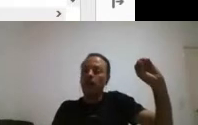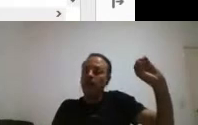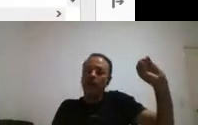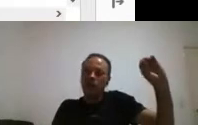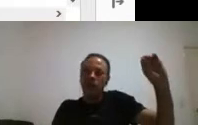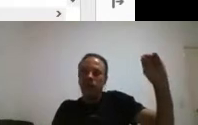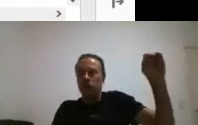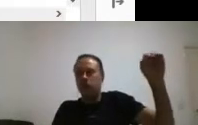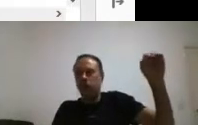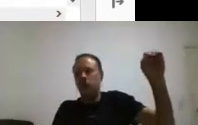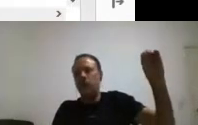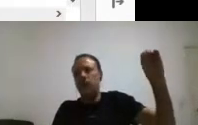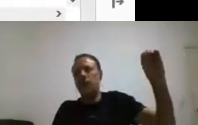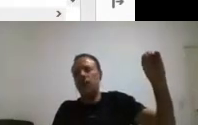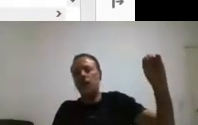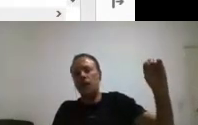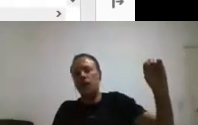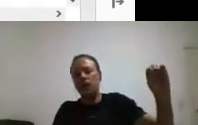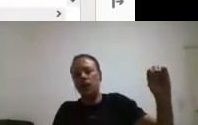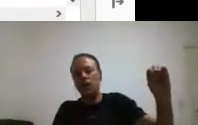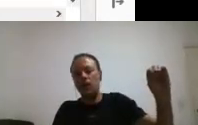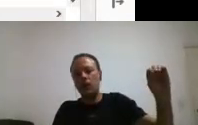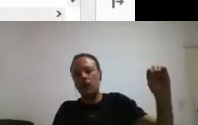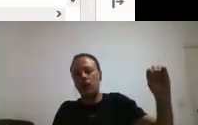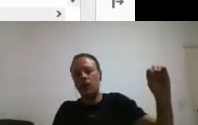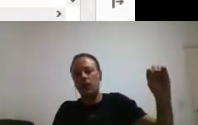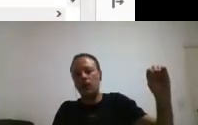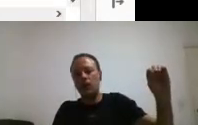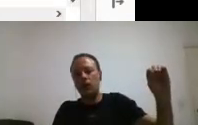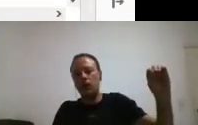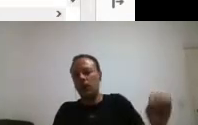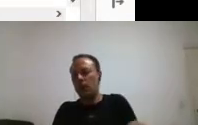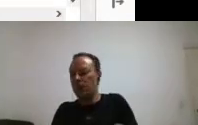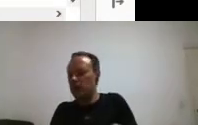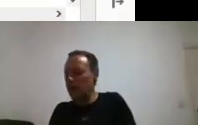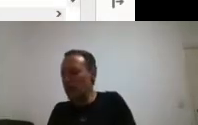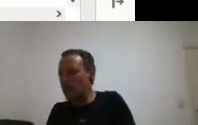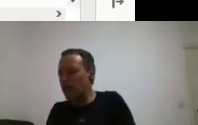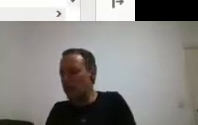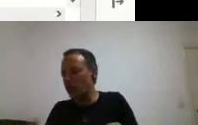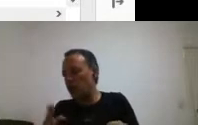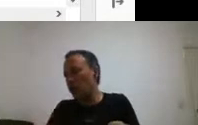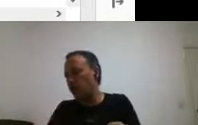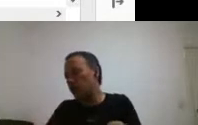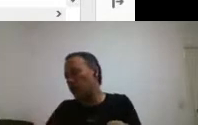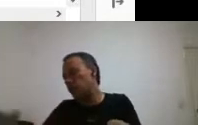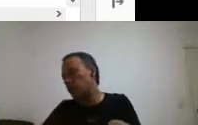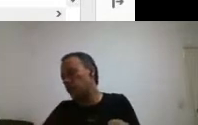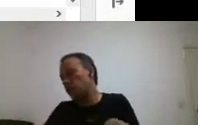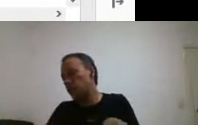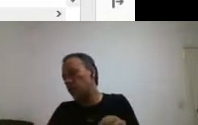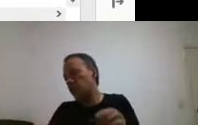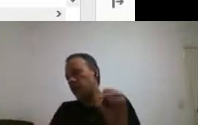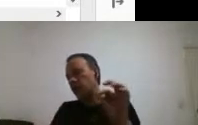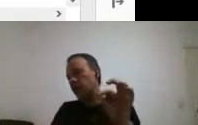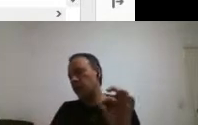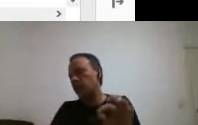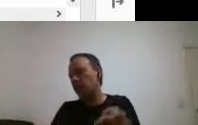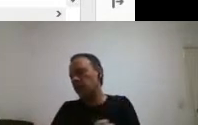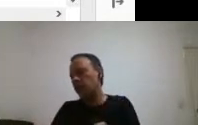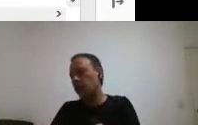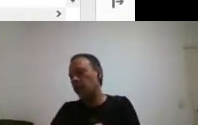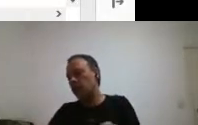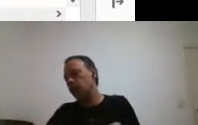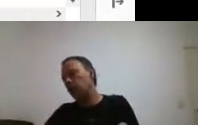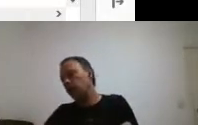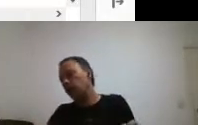ou copiar a chave, vamos falar assim, primária de uma tabela, e ela está ligada a qual? Cliente e produto. Então, a chave